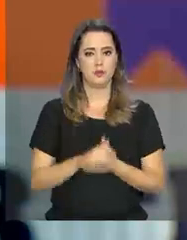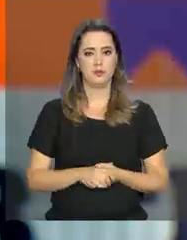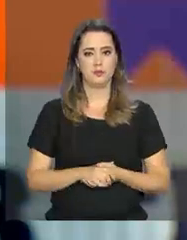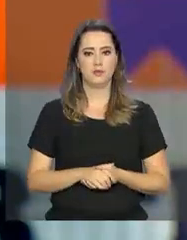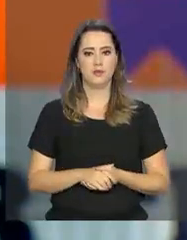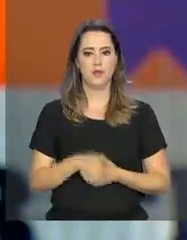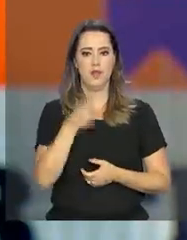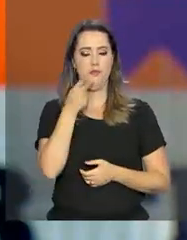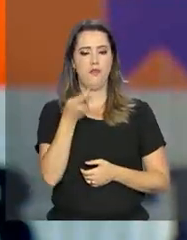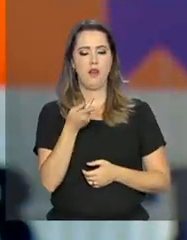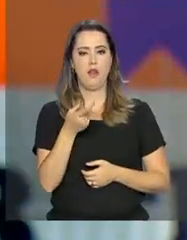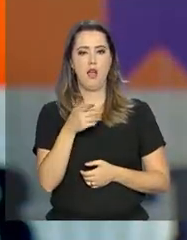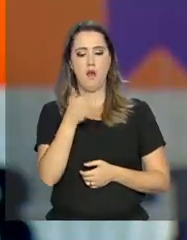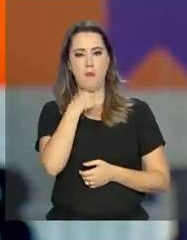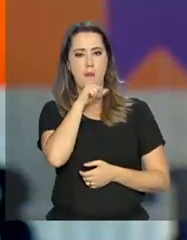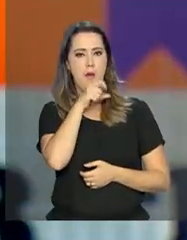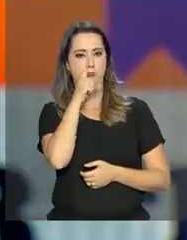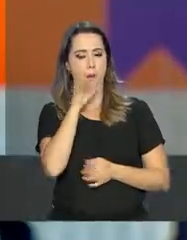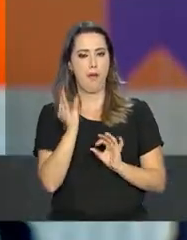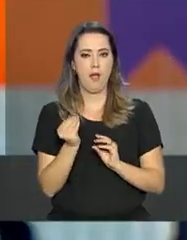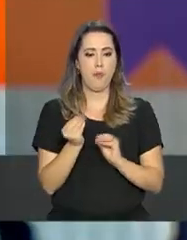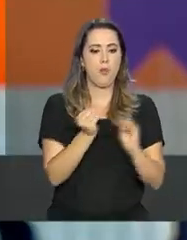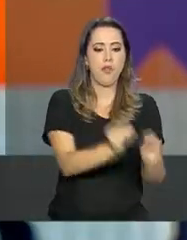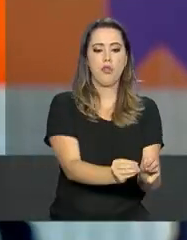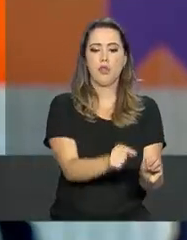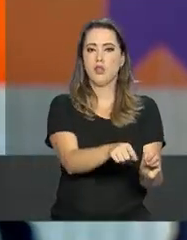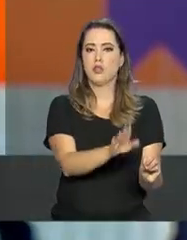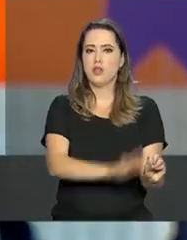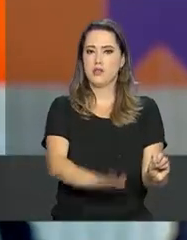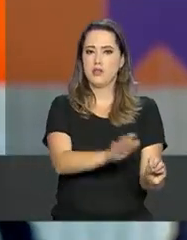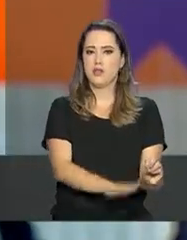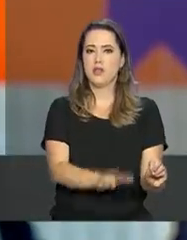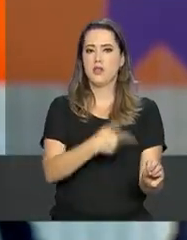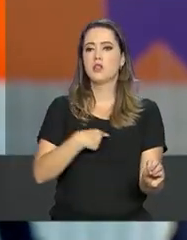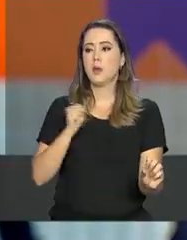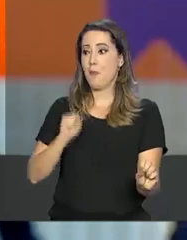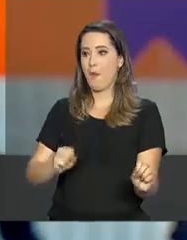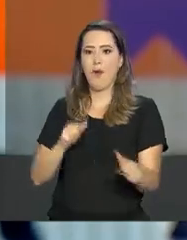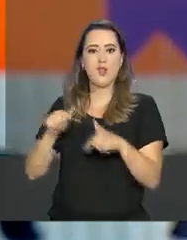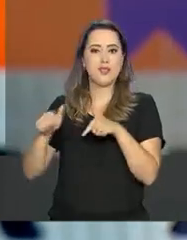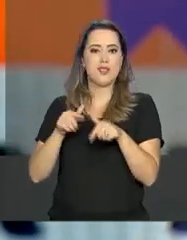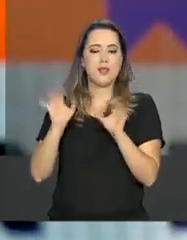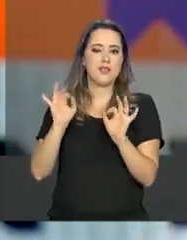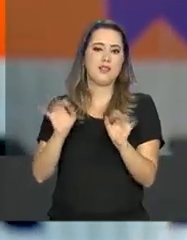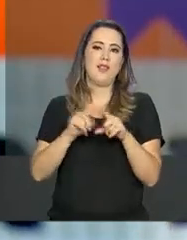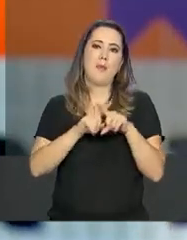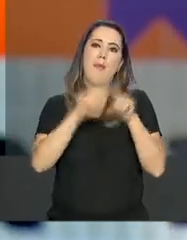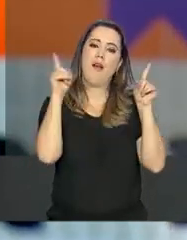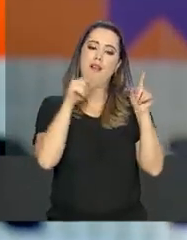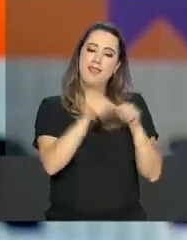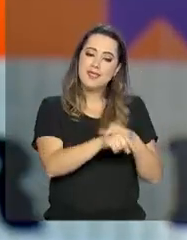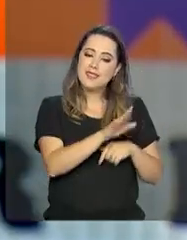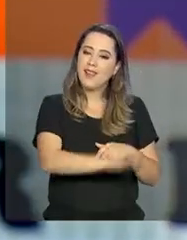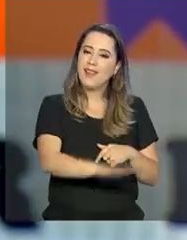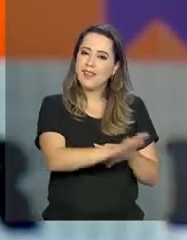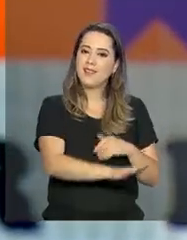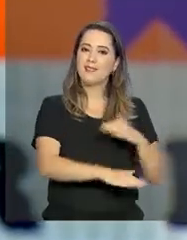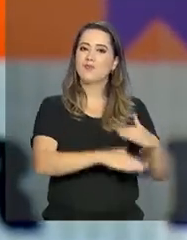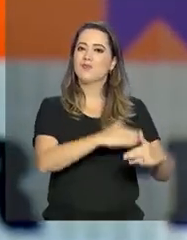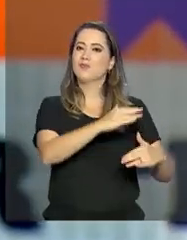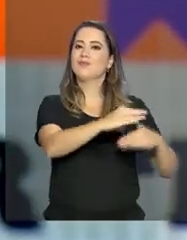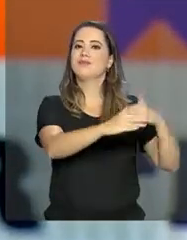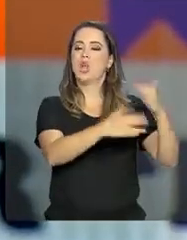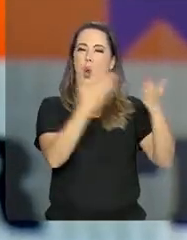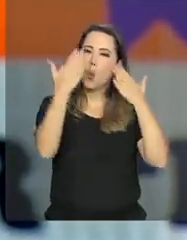por isso vai deixar aqui os pais têm tenha a consciência de trabalhar tranqüilo e tal mas sim o desenvolvimento dessa criança